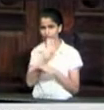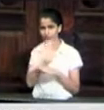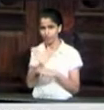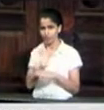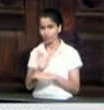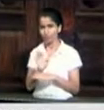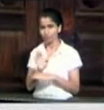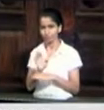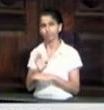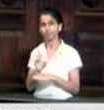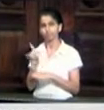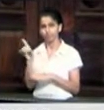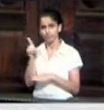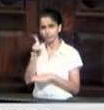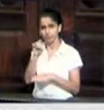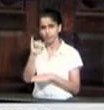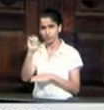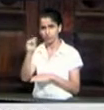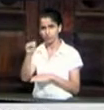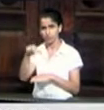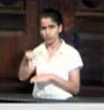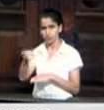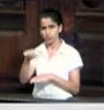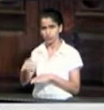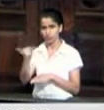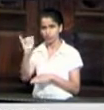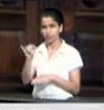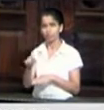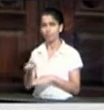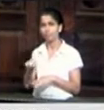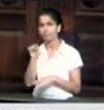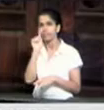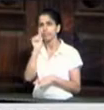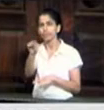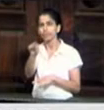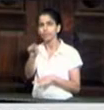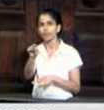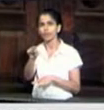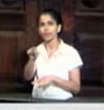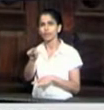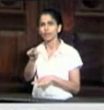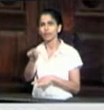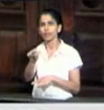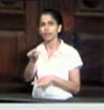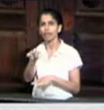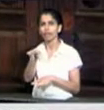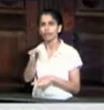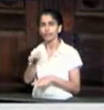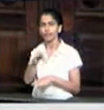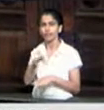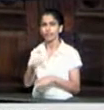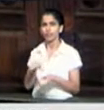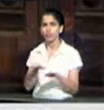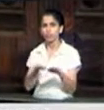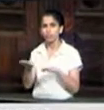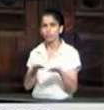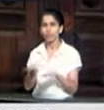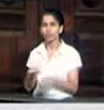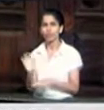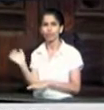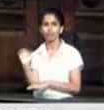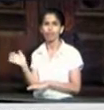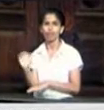da Disney, dizendo, aponte para mim quem é o pinguim homossexual.